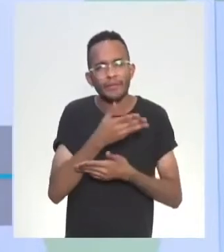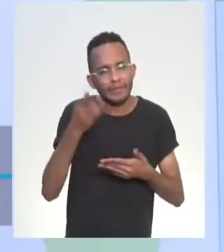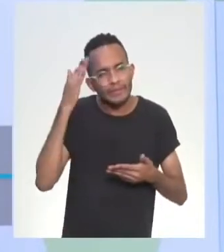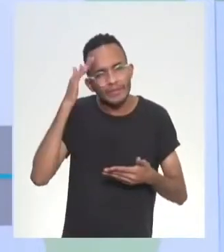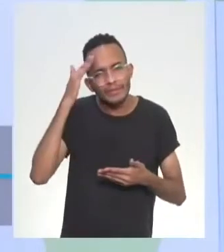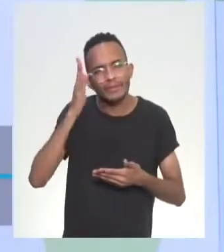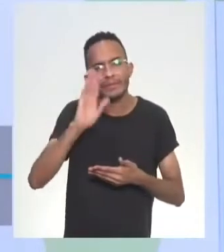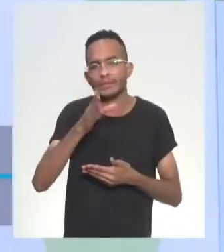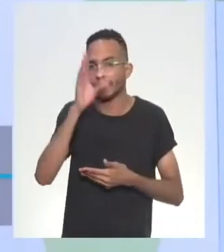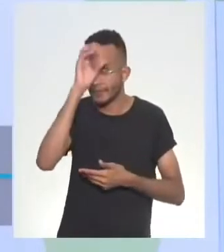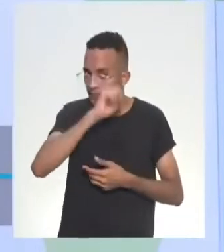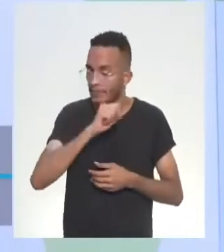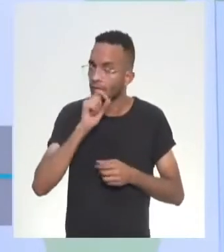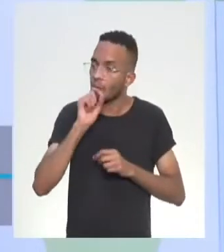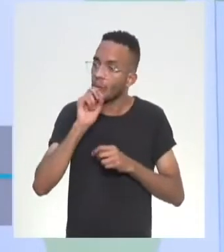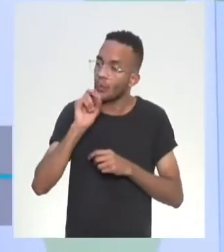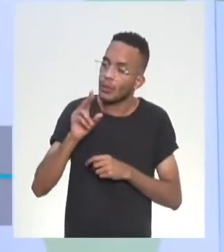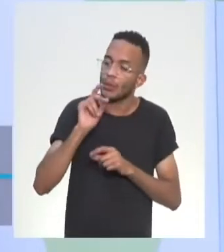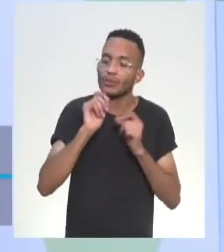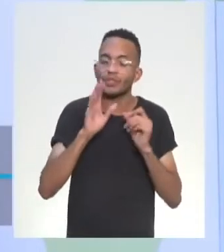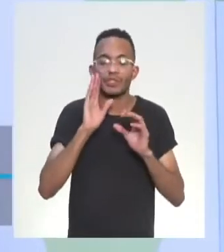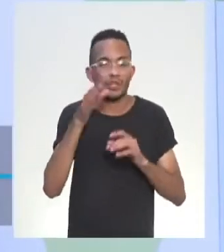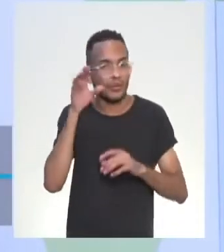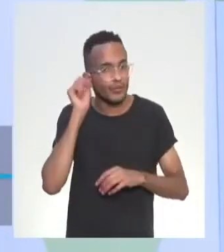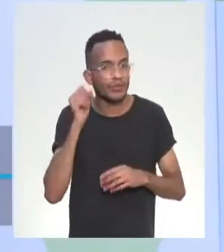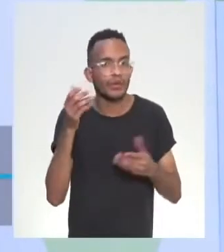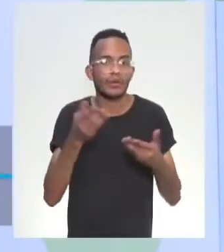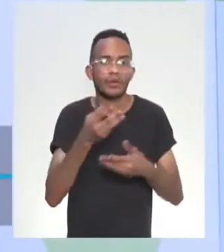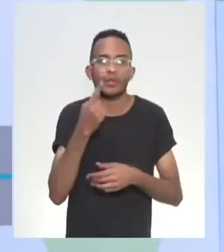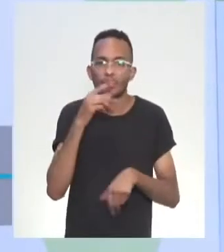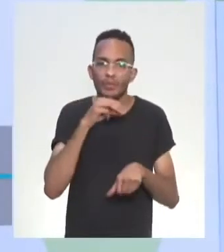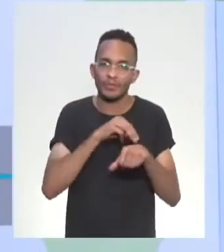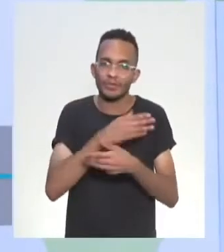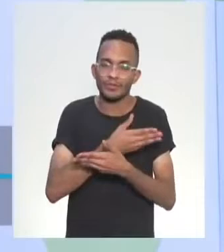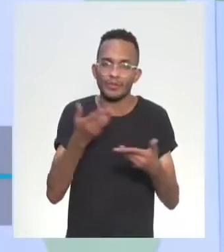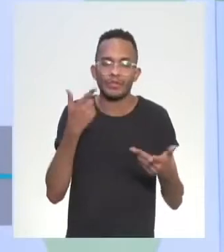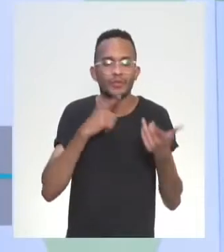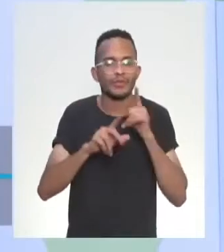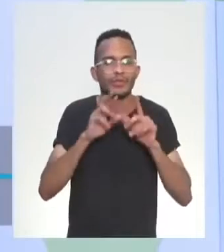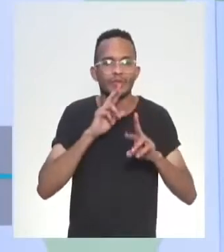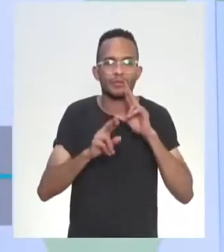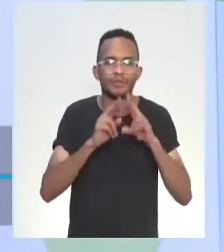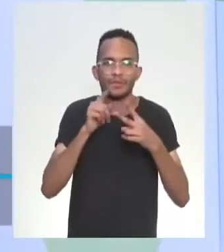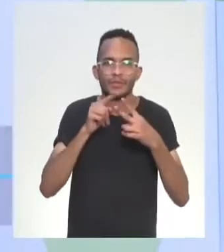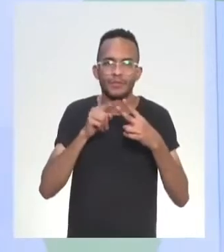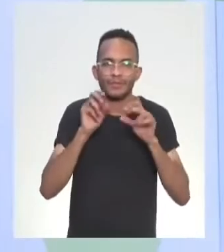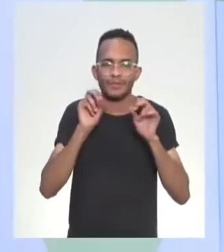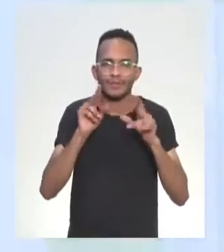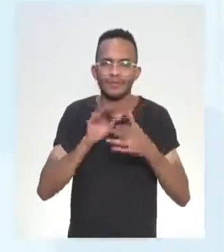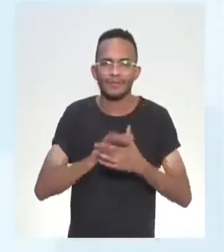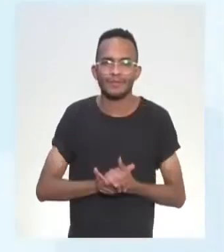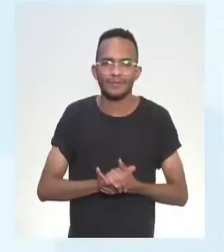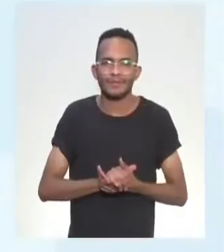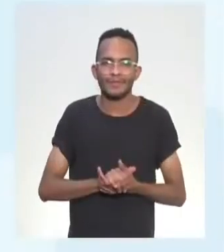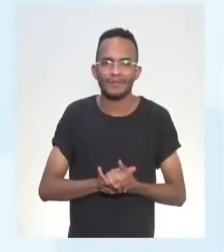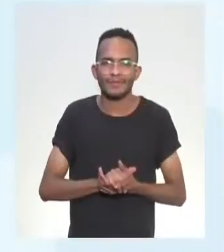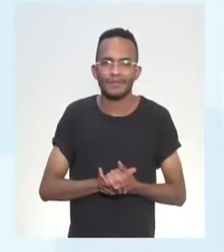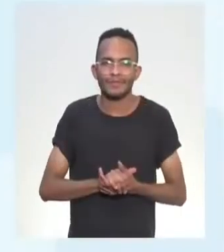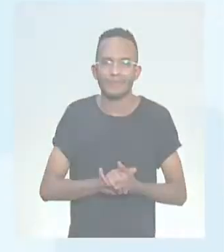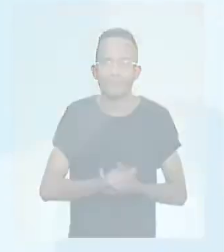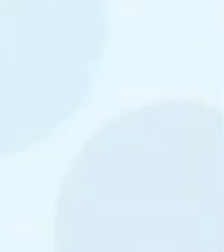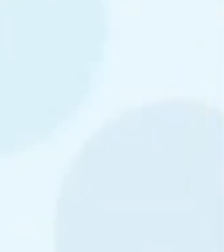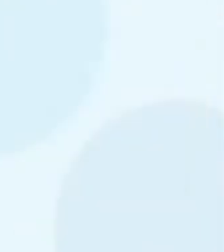que a gente já aprendeu ou o que a gente já ouviu, eu vou dar mais um minutinho para vocês responderem essas duas para a gente, ok?